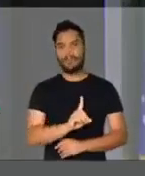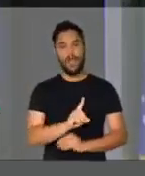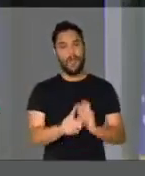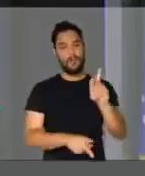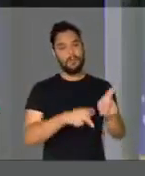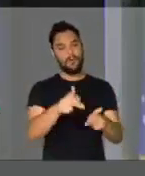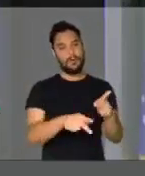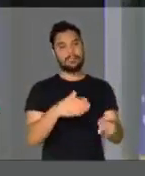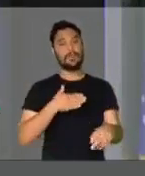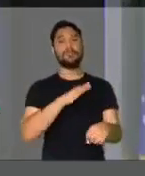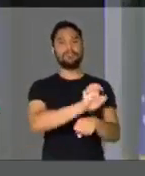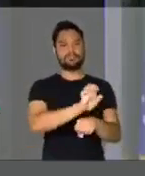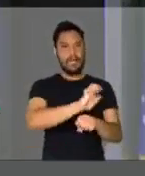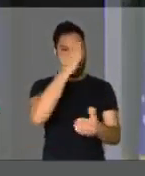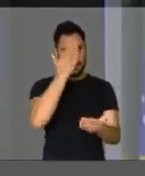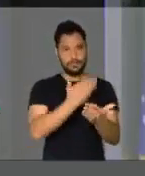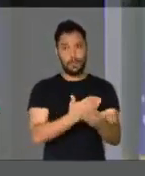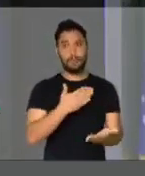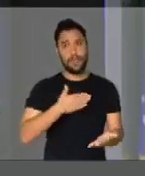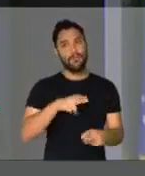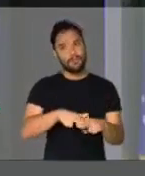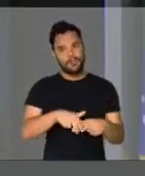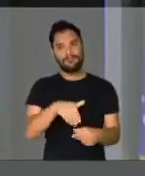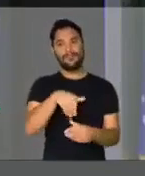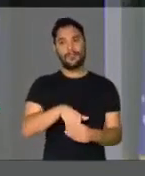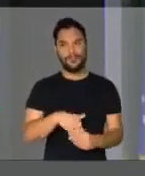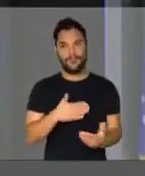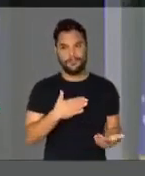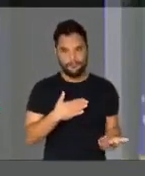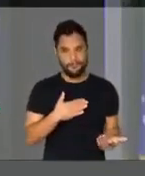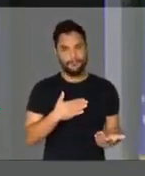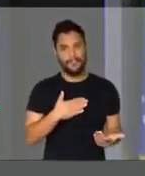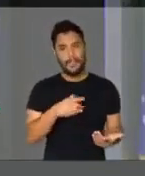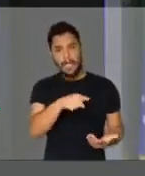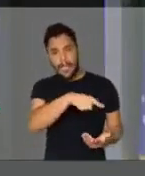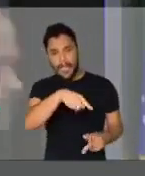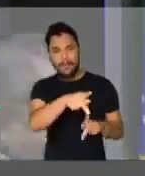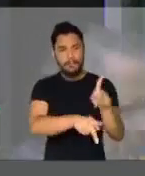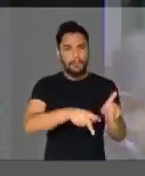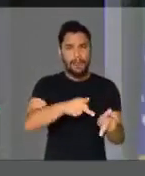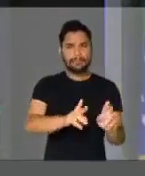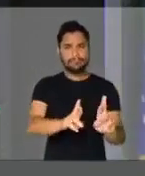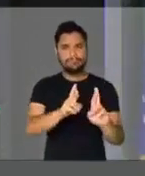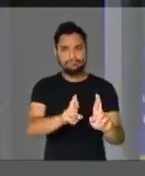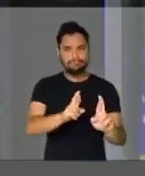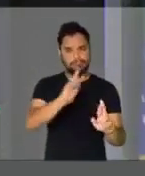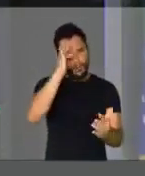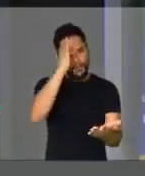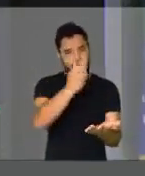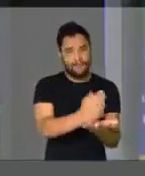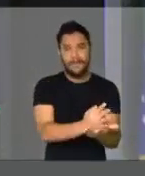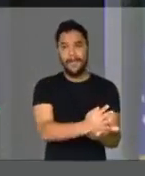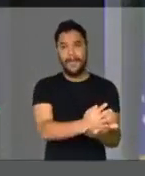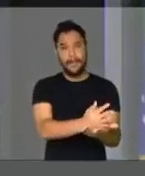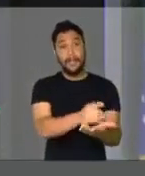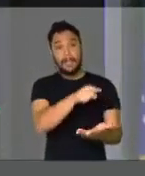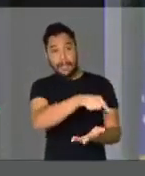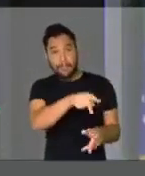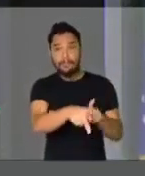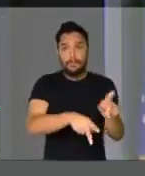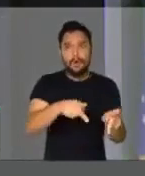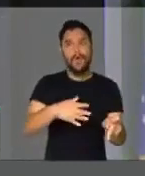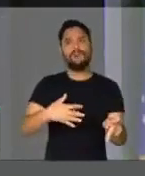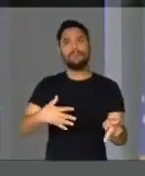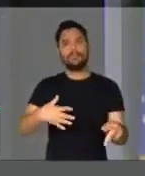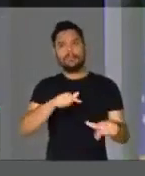que confiaram em mim. Votos esses de fé, esperança e otimismo, colhidos de um povo politizado,